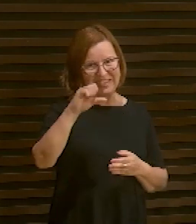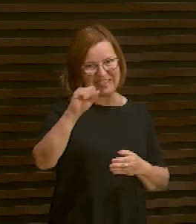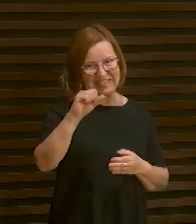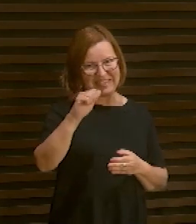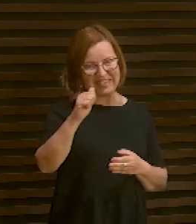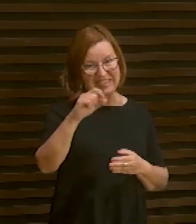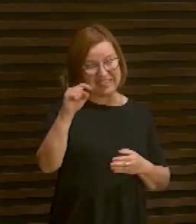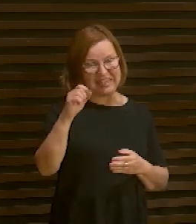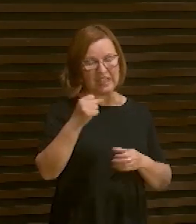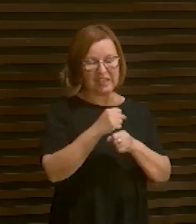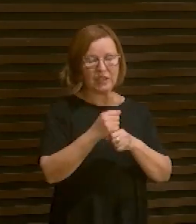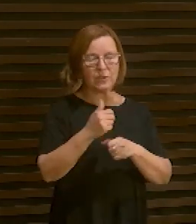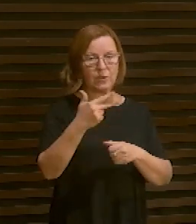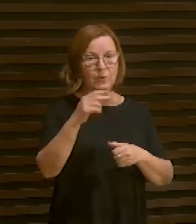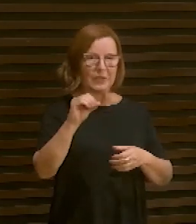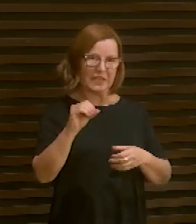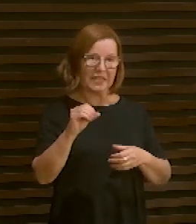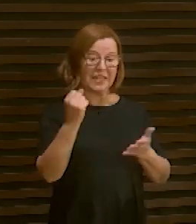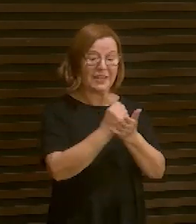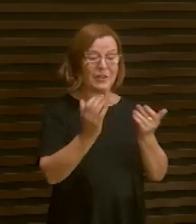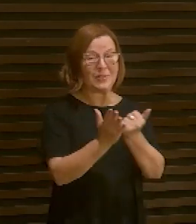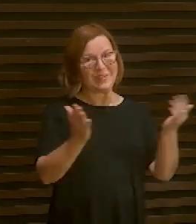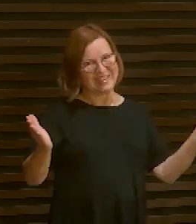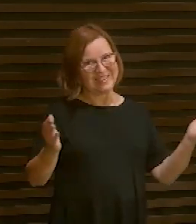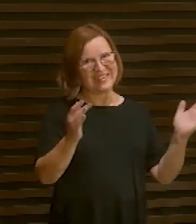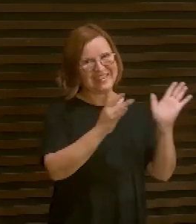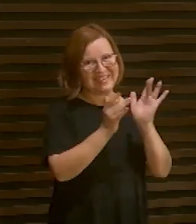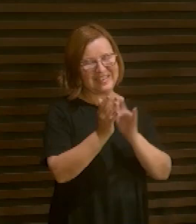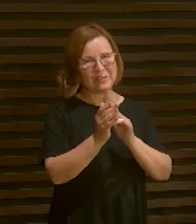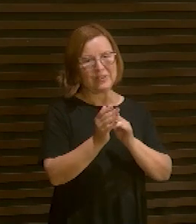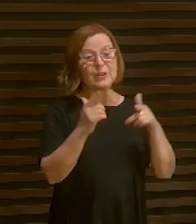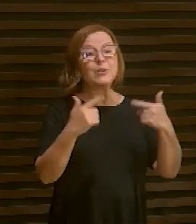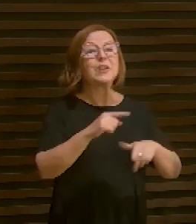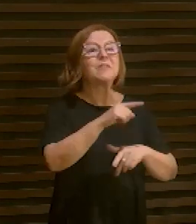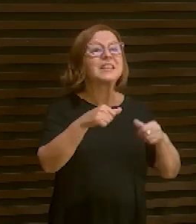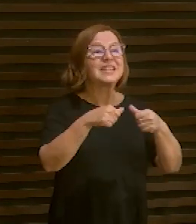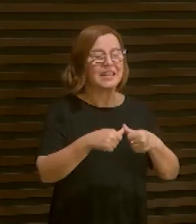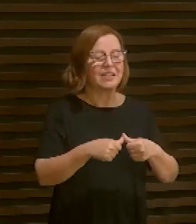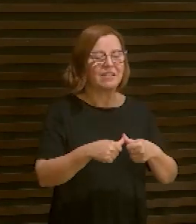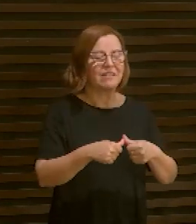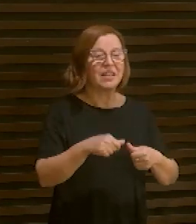Jesus. E onde você estava? Eu estava lá, ainda que não tivesse nascido.